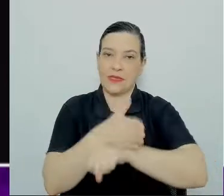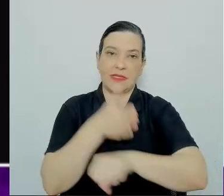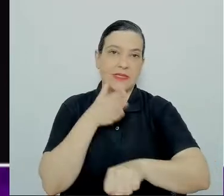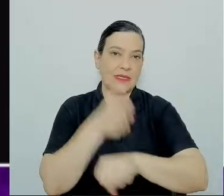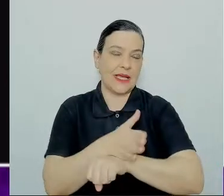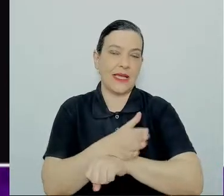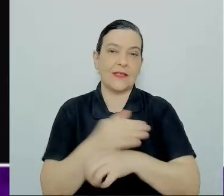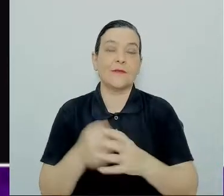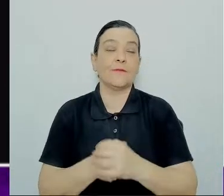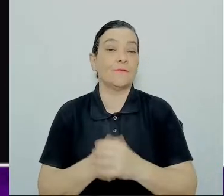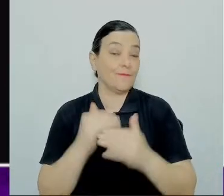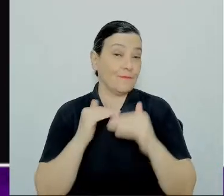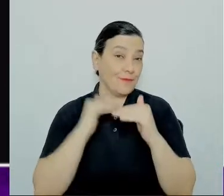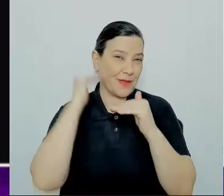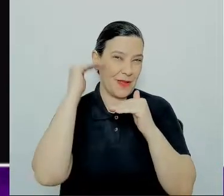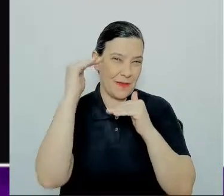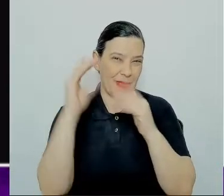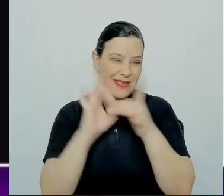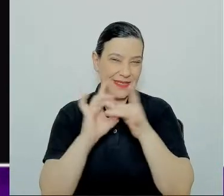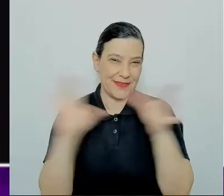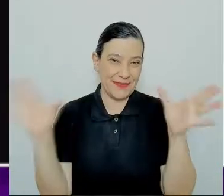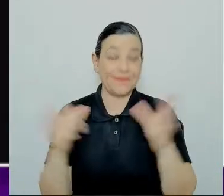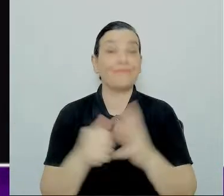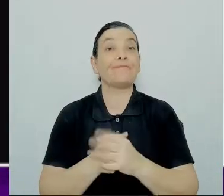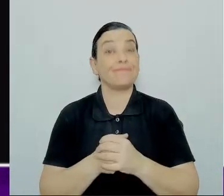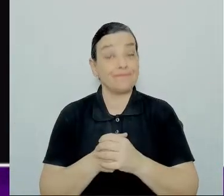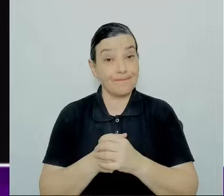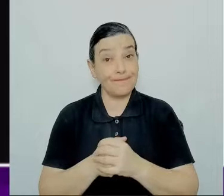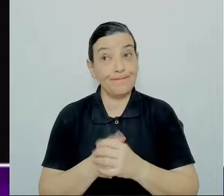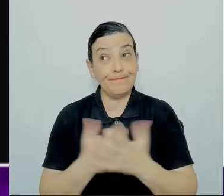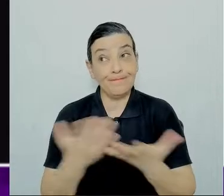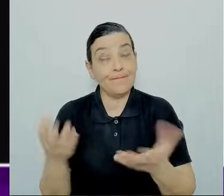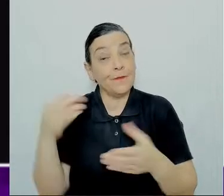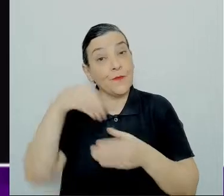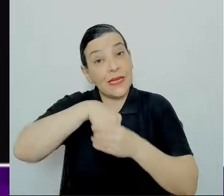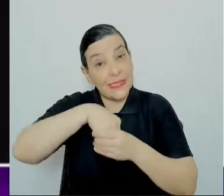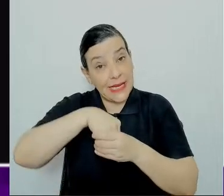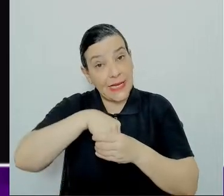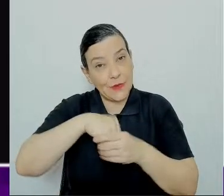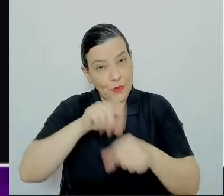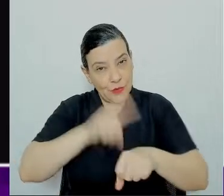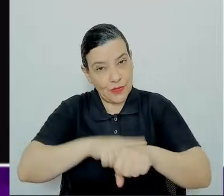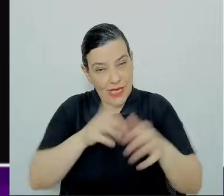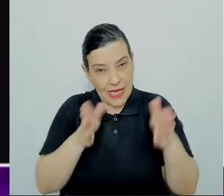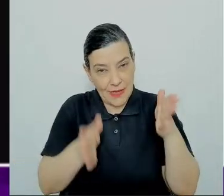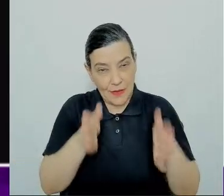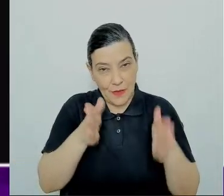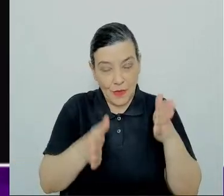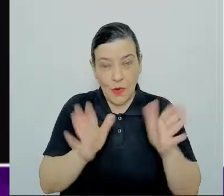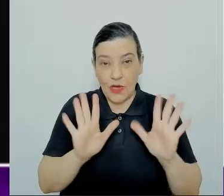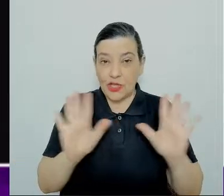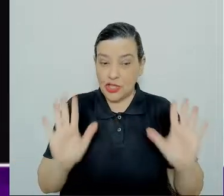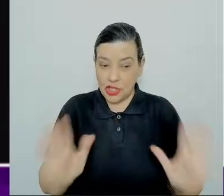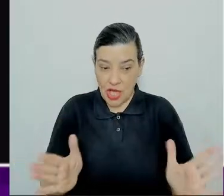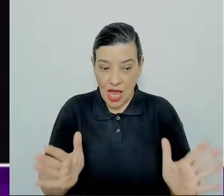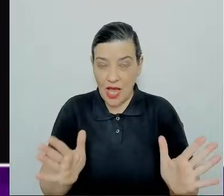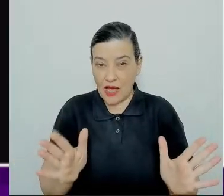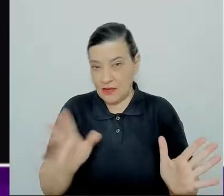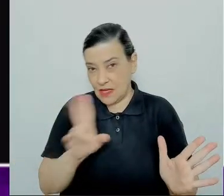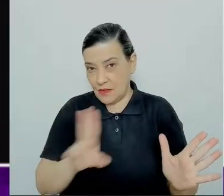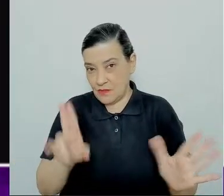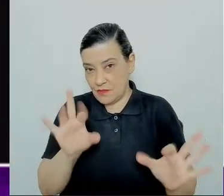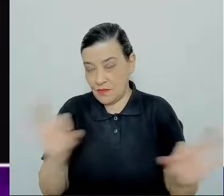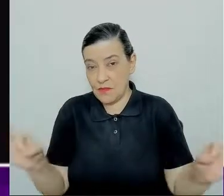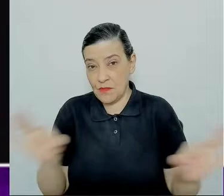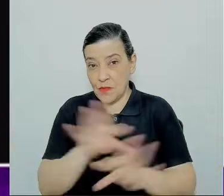nível elevado de permissionamento. Então, ainda que dentro daquela janela, onde eu não estou utilizando mais, se alguém consiga